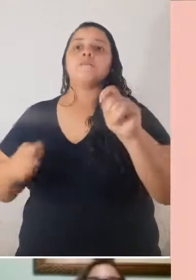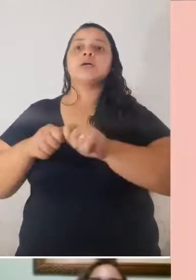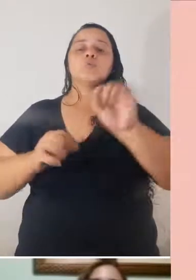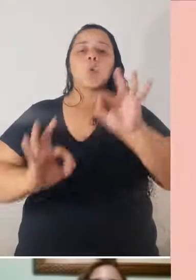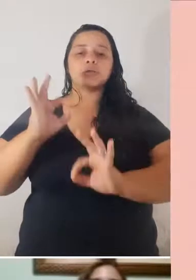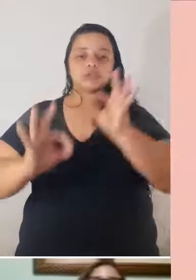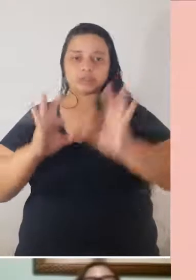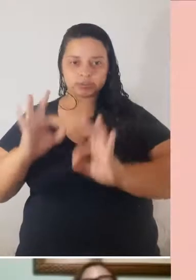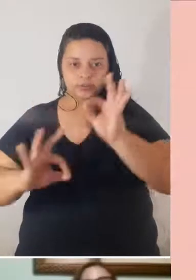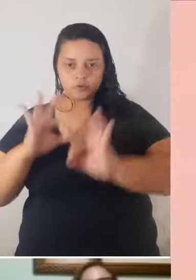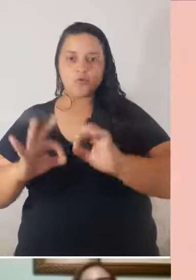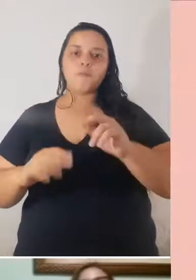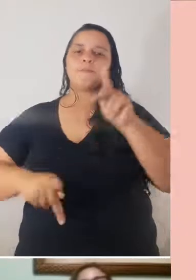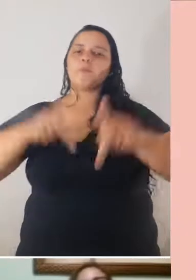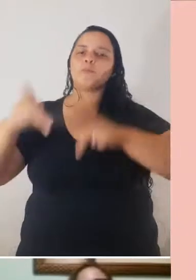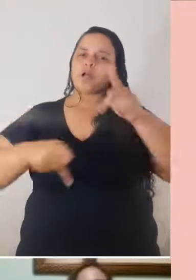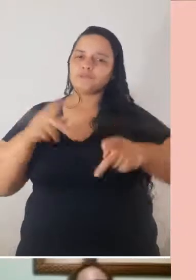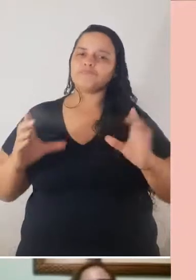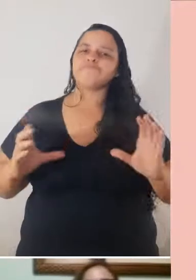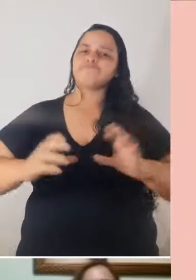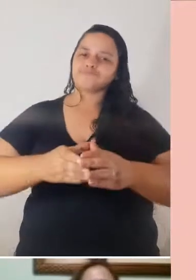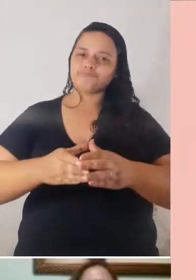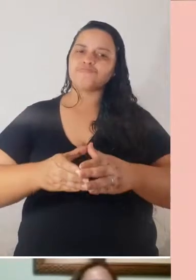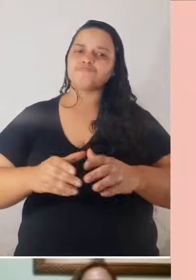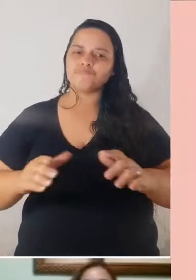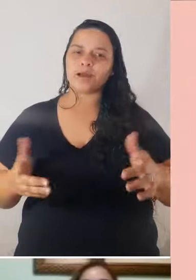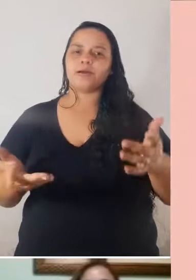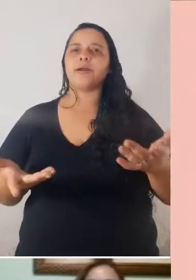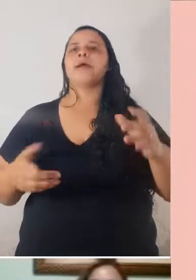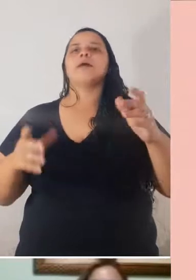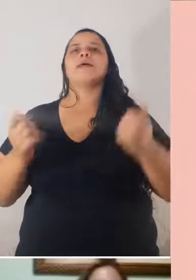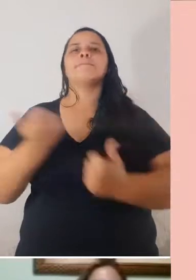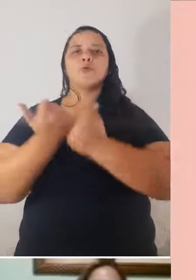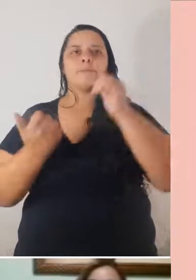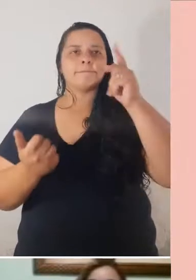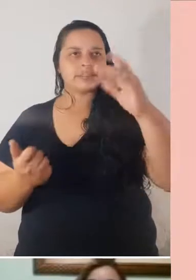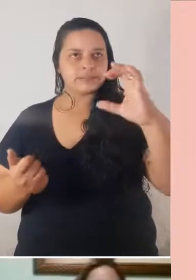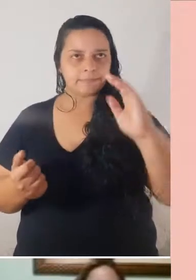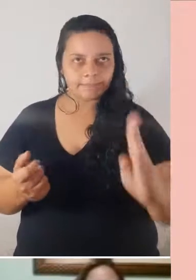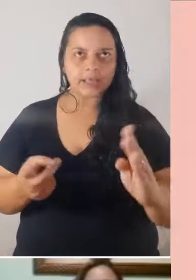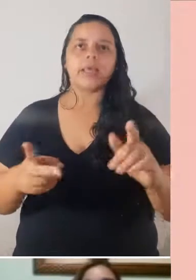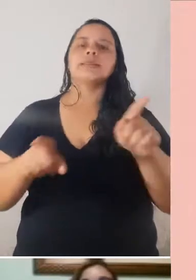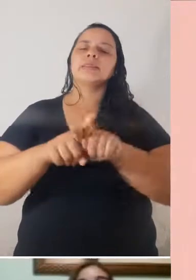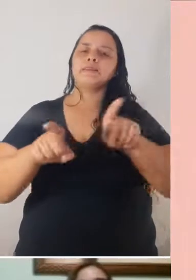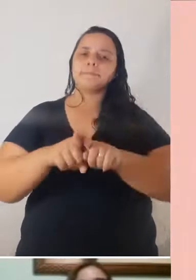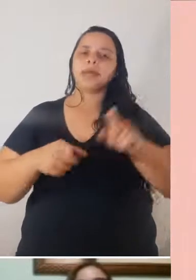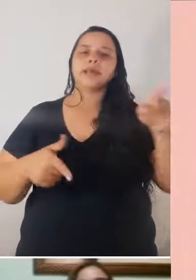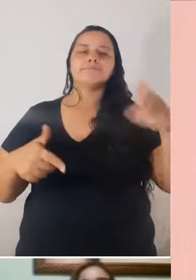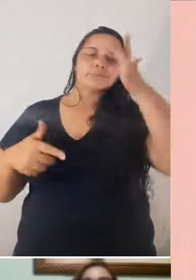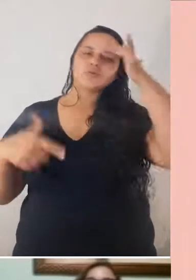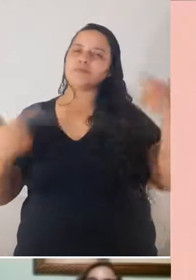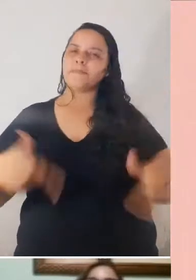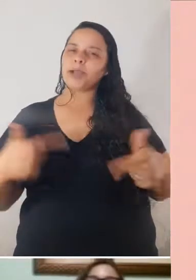uma campanha popular organizada principalmente com apoio do PCB e com apoio de trabalhadores próximos a Getúlio, e